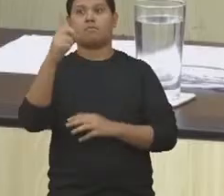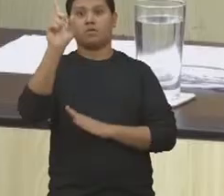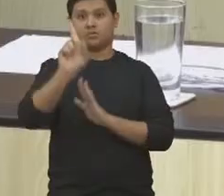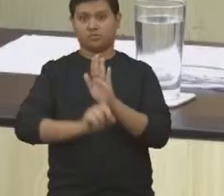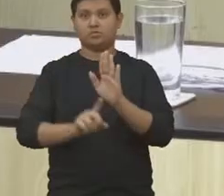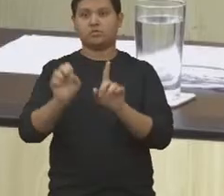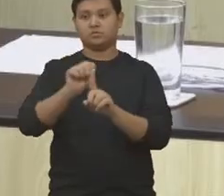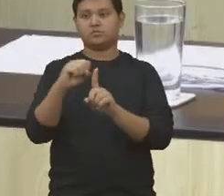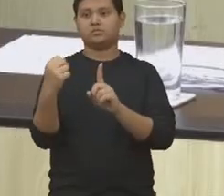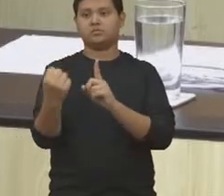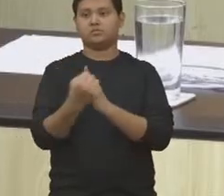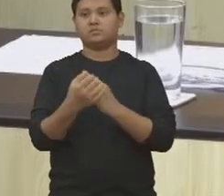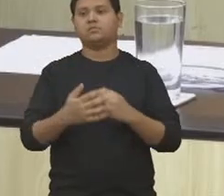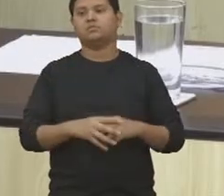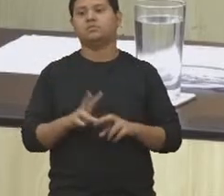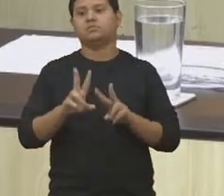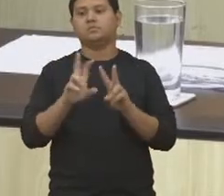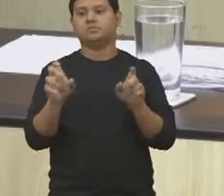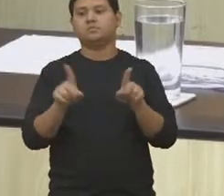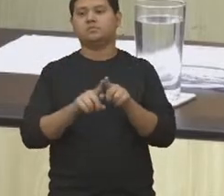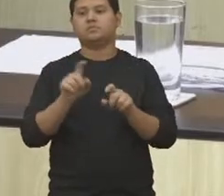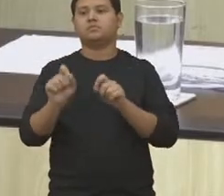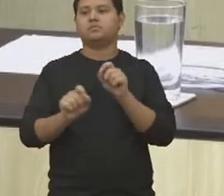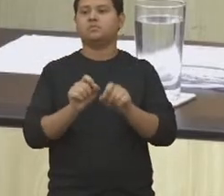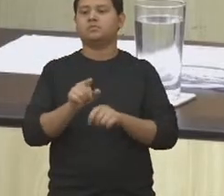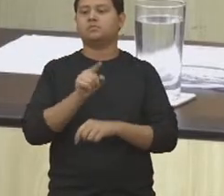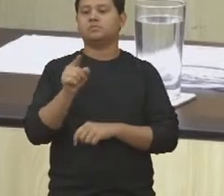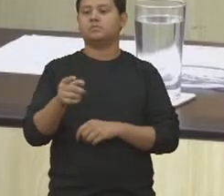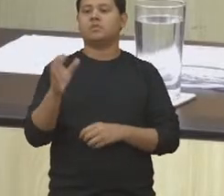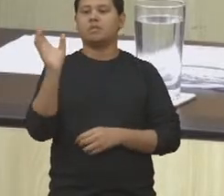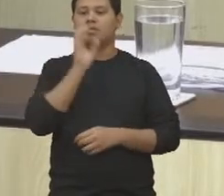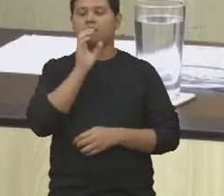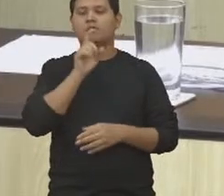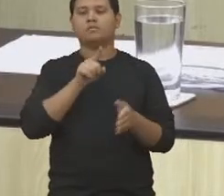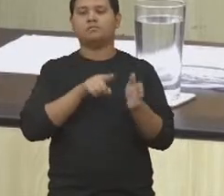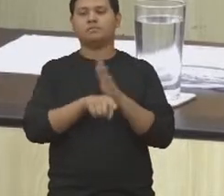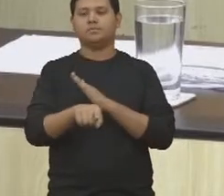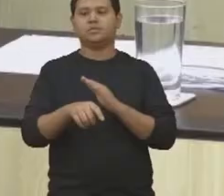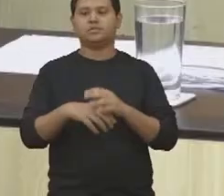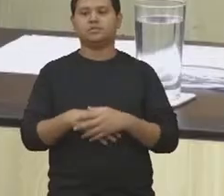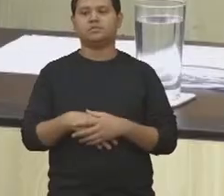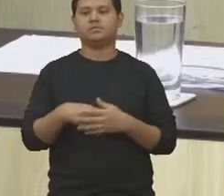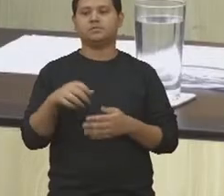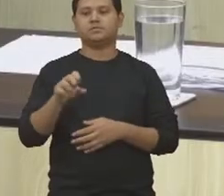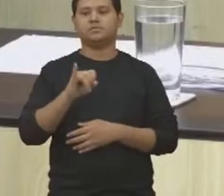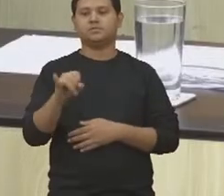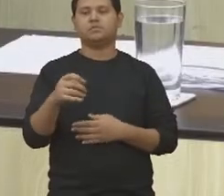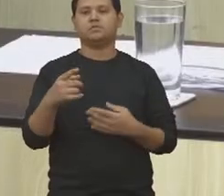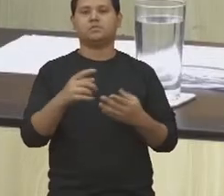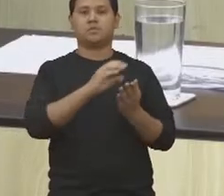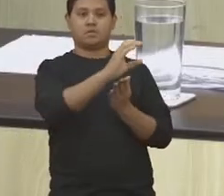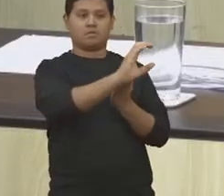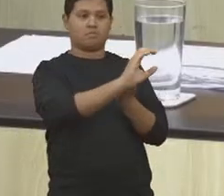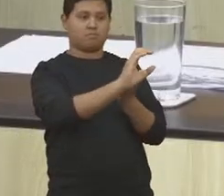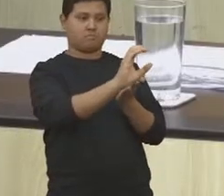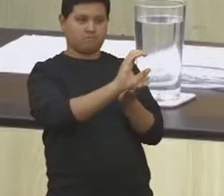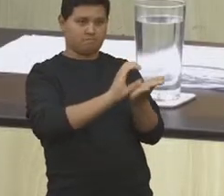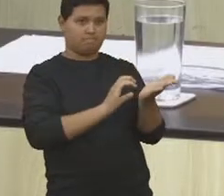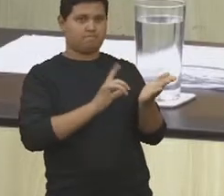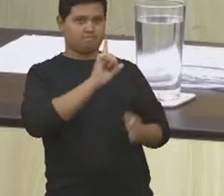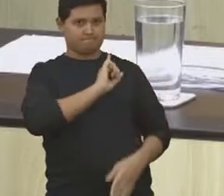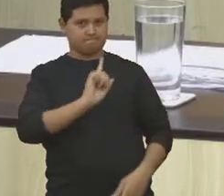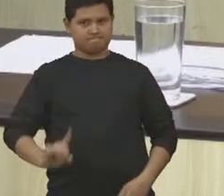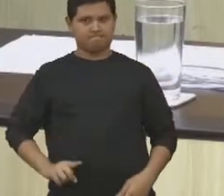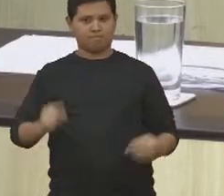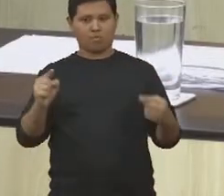social. E uma questão também, Guilherme, ver com você, aí rápidas perguntas, né? Se as emendas de deputados foram consideradas,